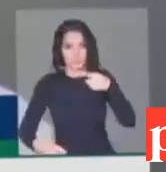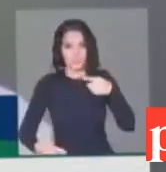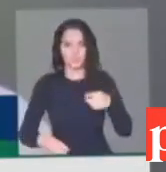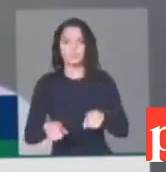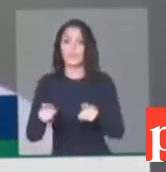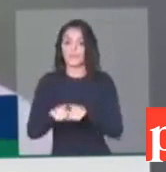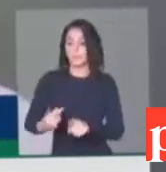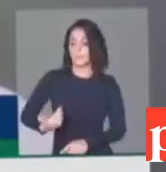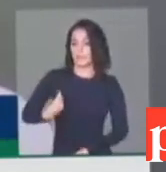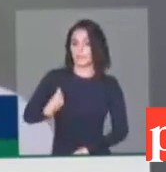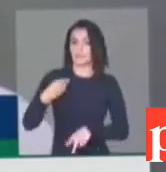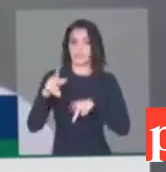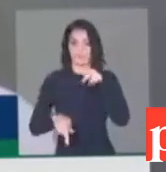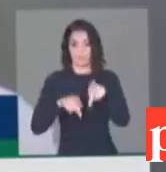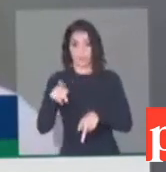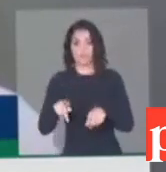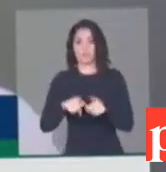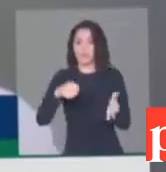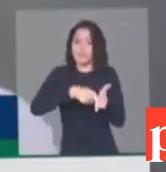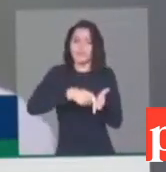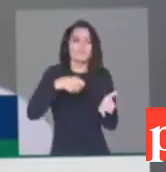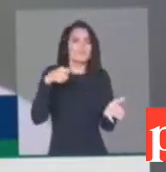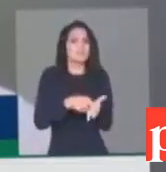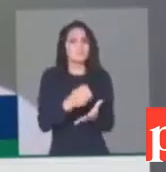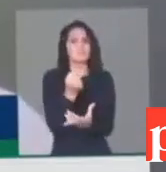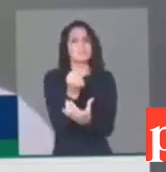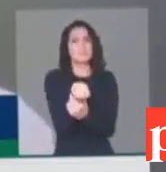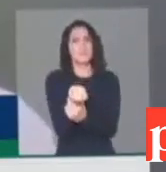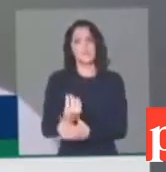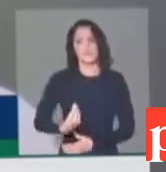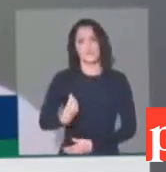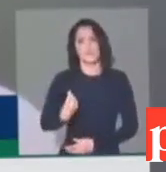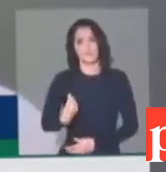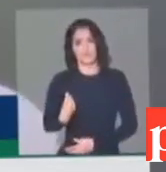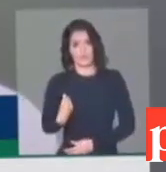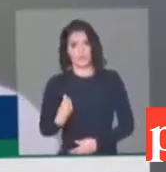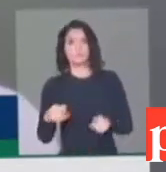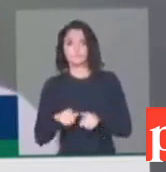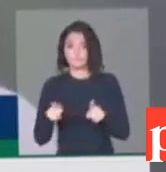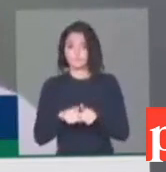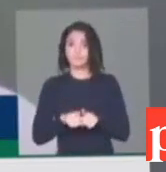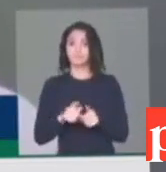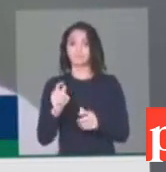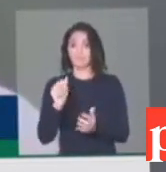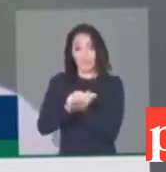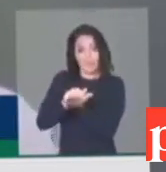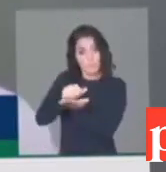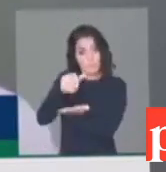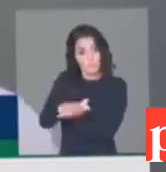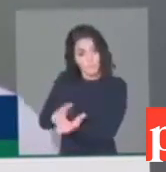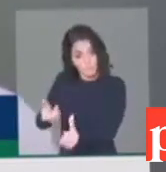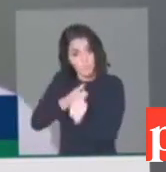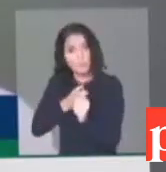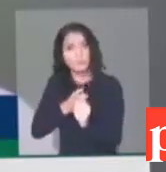da população, exigência de caução ou seguro, aumentamos e muito a possibilidade de multa, que pode